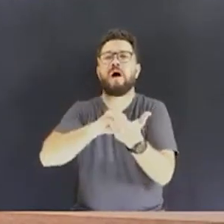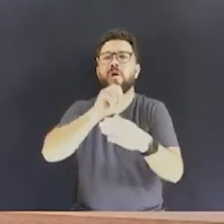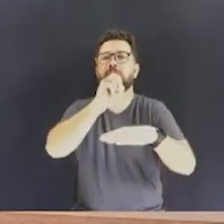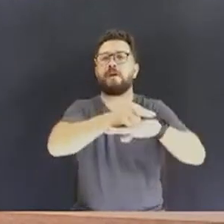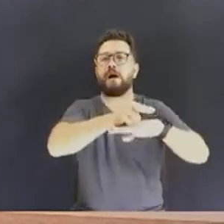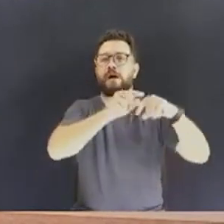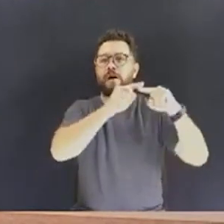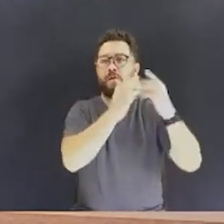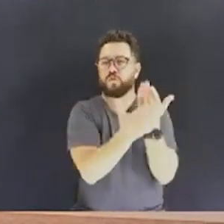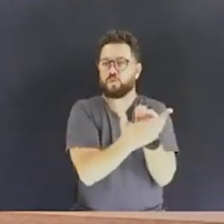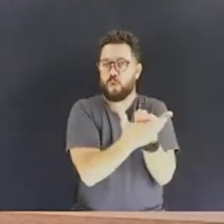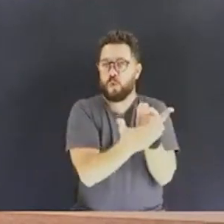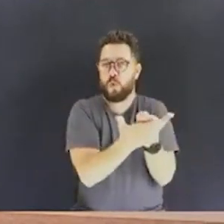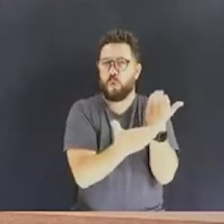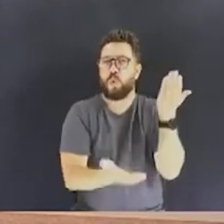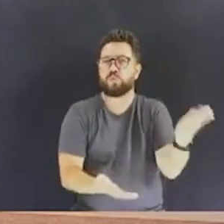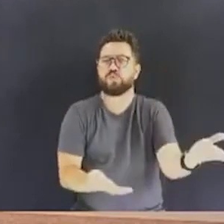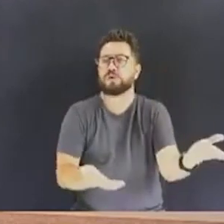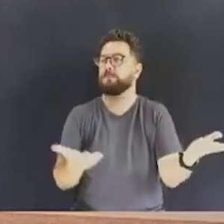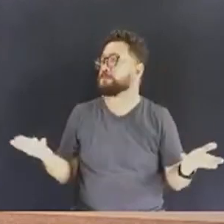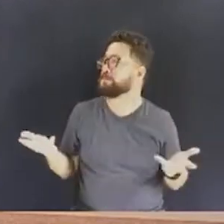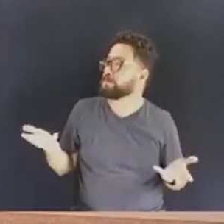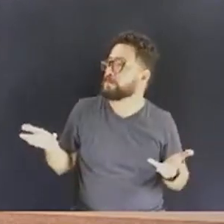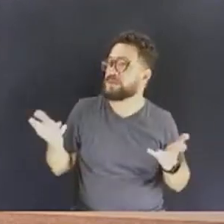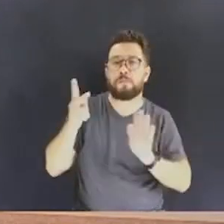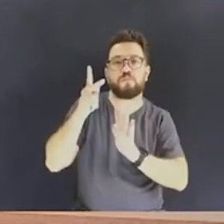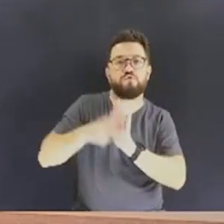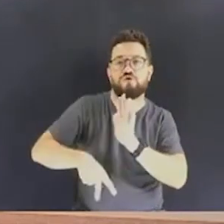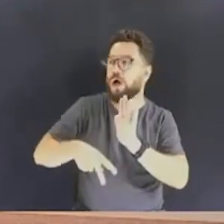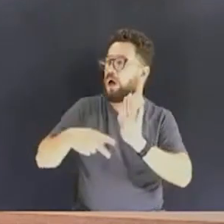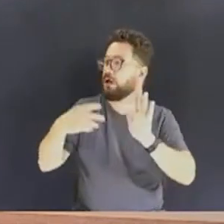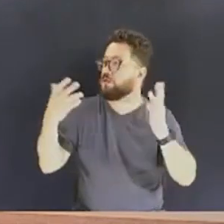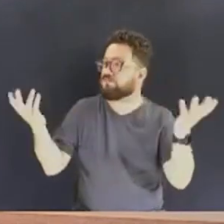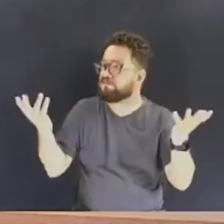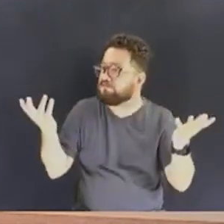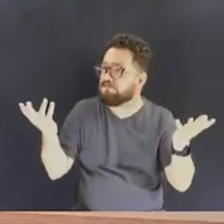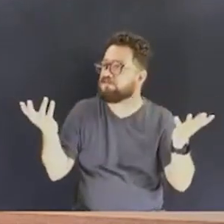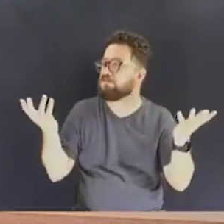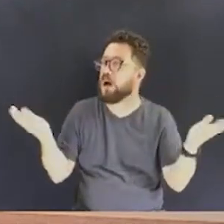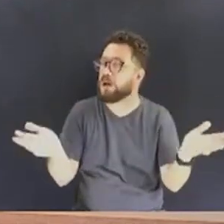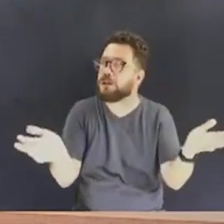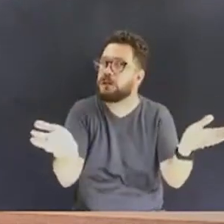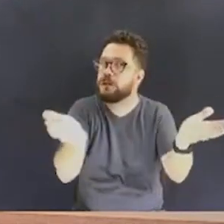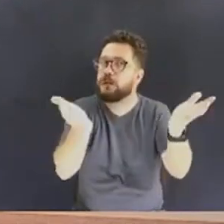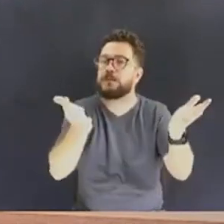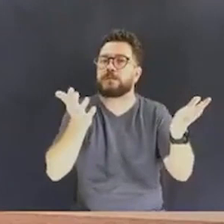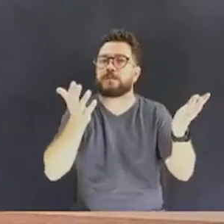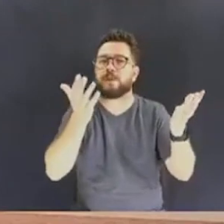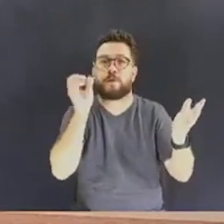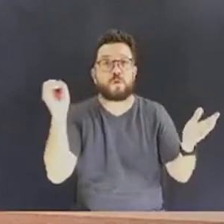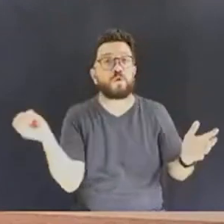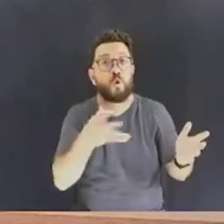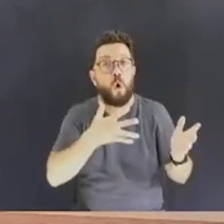e existem projetos, e eu gostaria de saber se existem, então, projetos visando aumentar as metas e investimentos em novas unidades escolares,